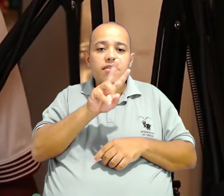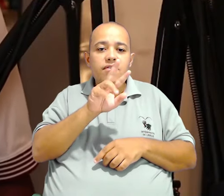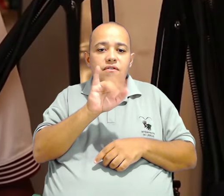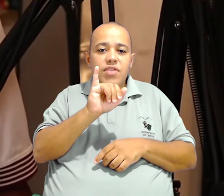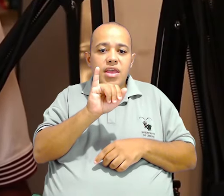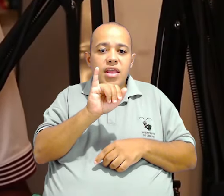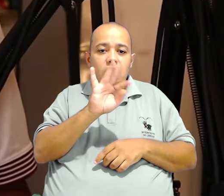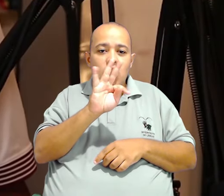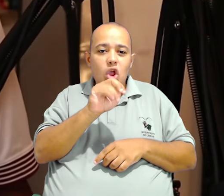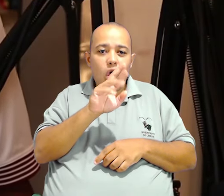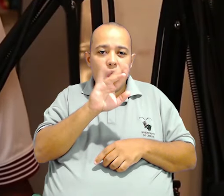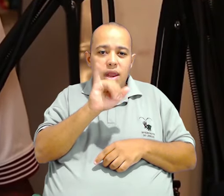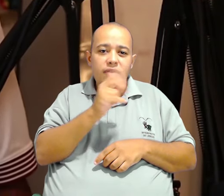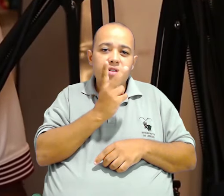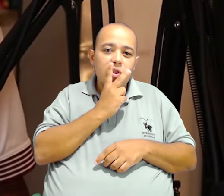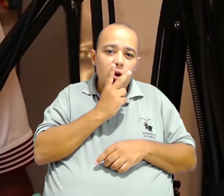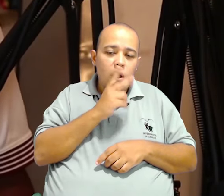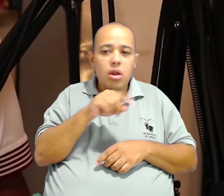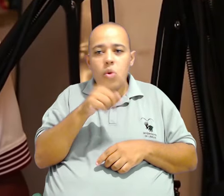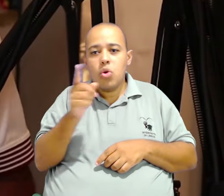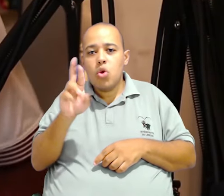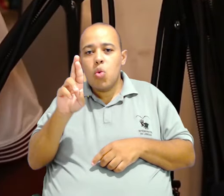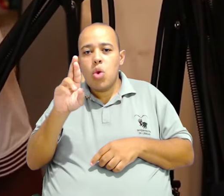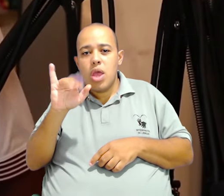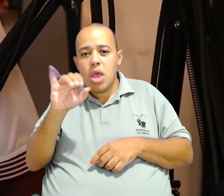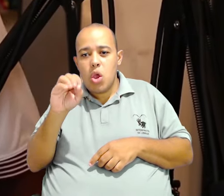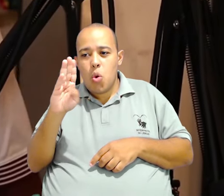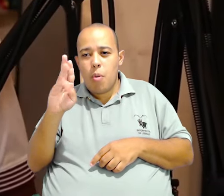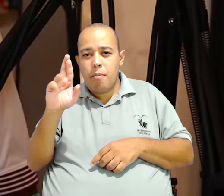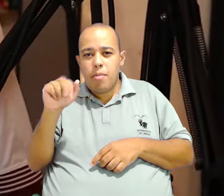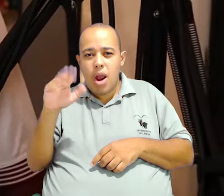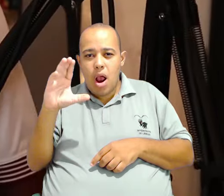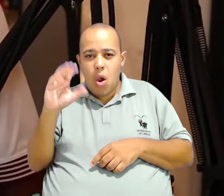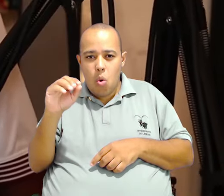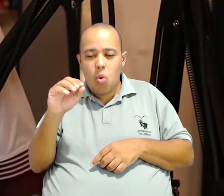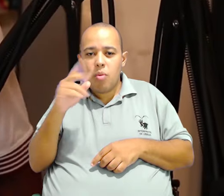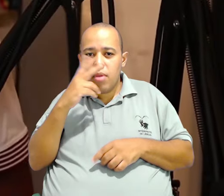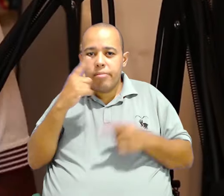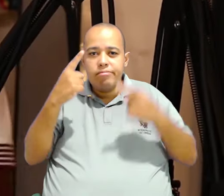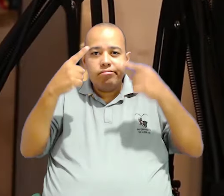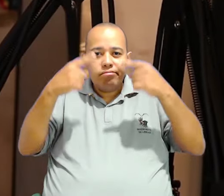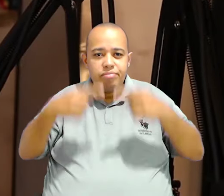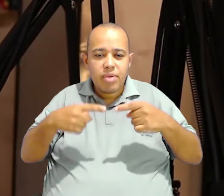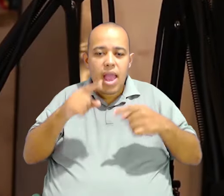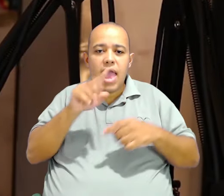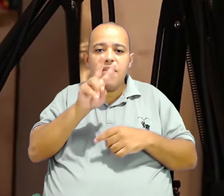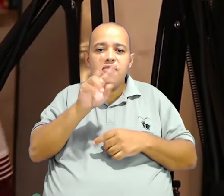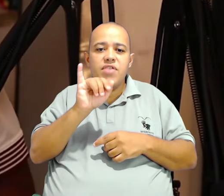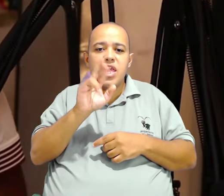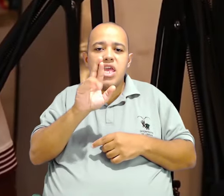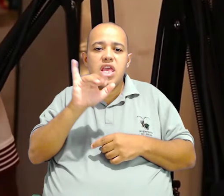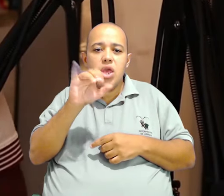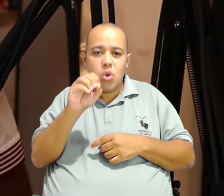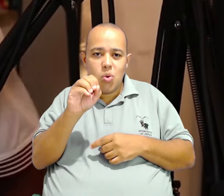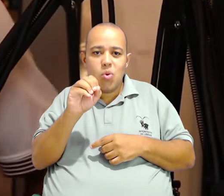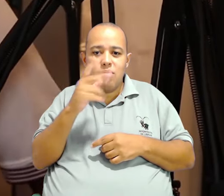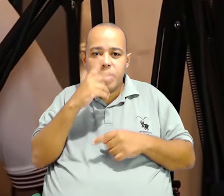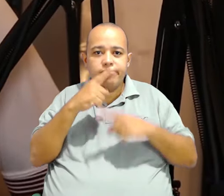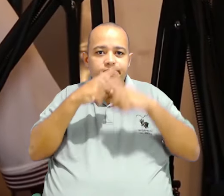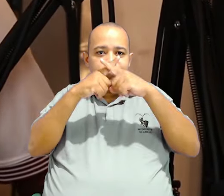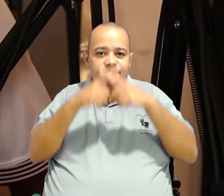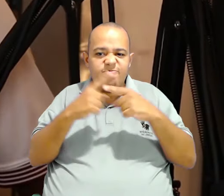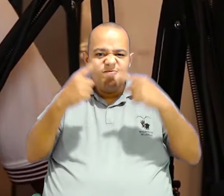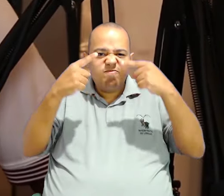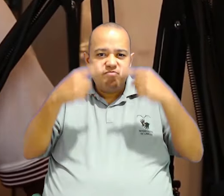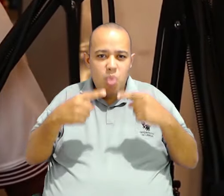o melhor bar de Jucutuquara para encontro de torcedor era o bar do Davi. O bar do Davi. Era o Davi, era o Copa 70 e o Virrio. E tinha o Virrio, que era um pouquinho perto da delegacia.